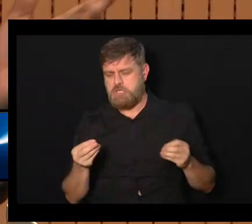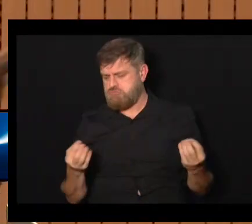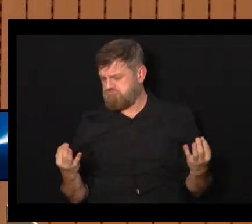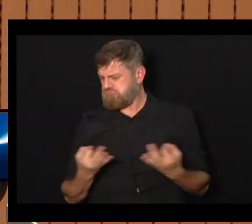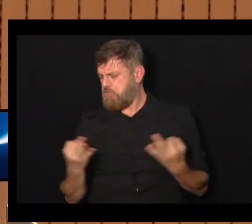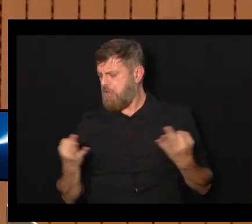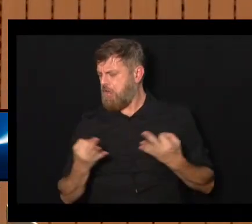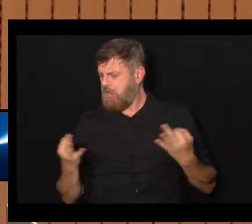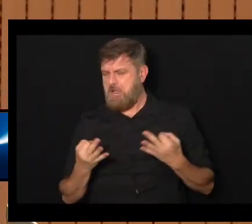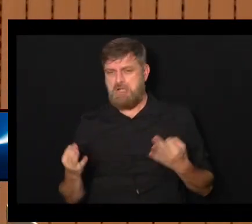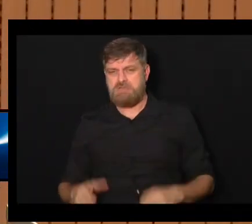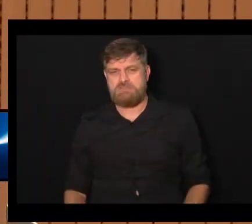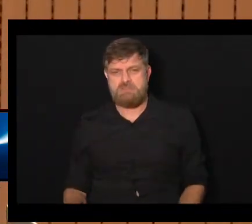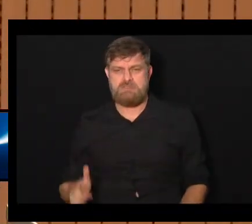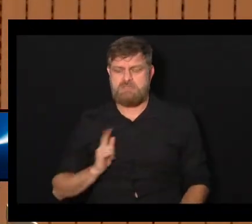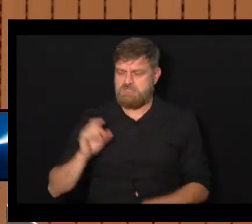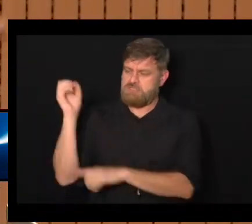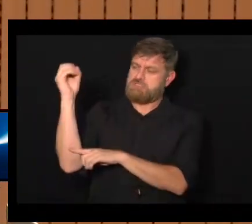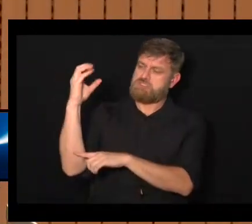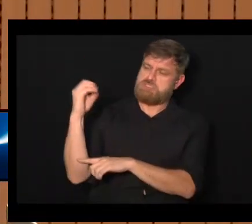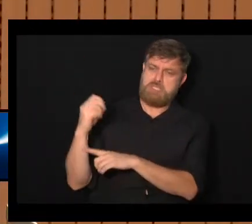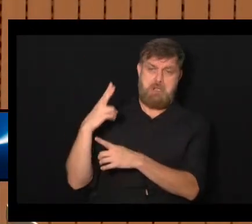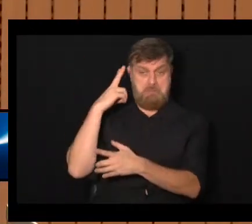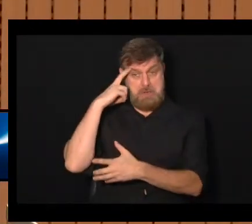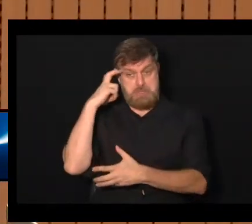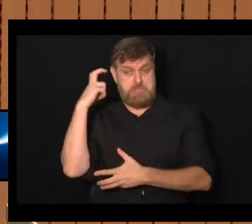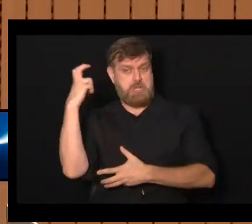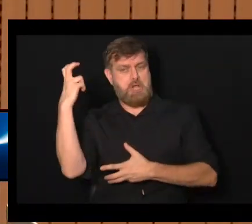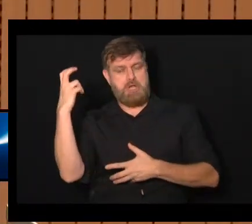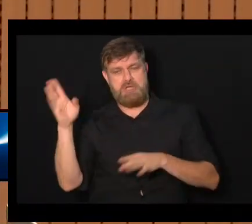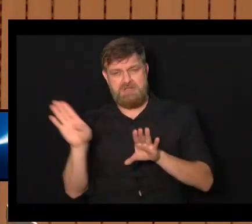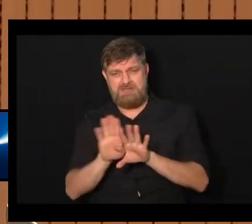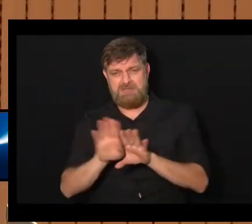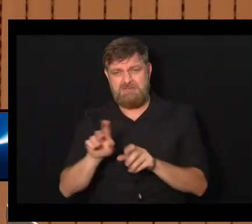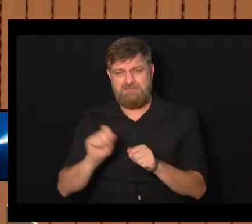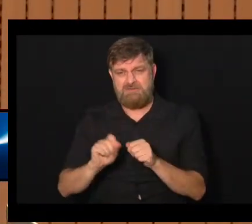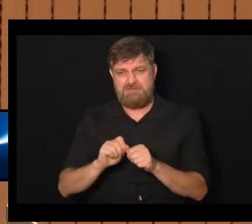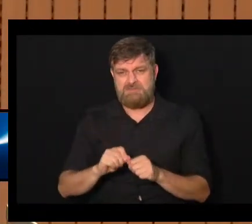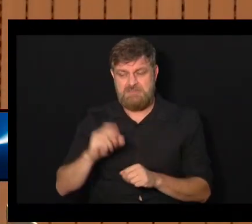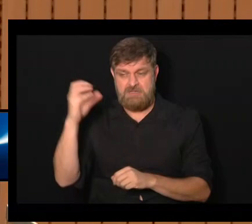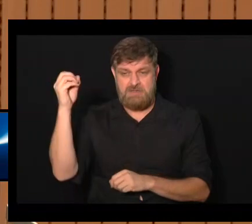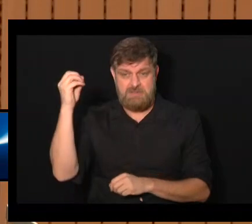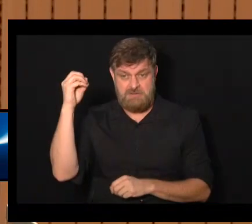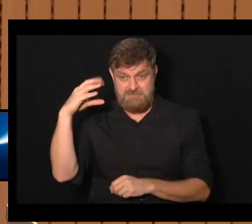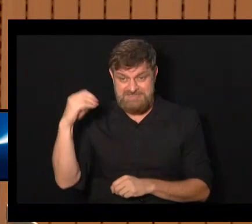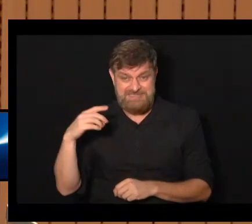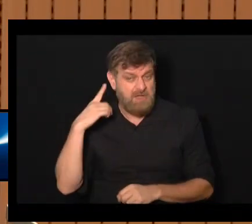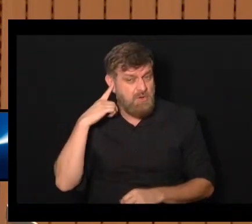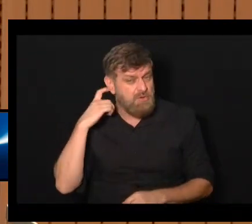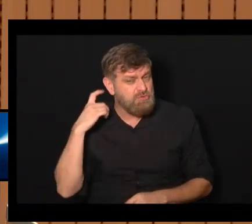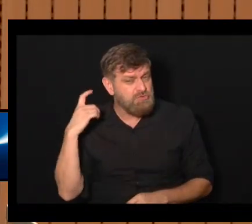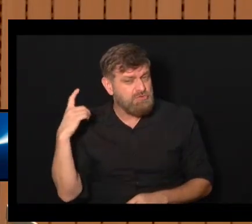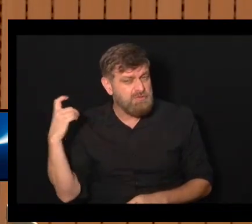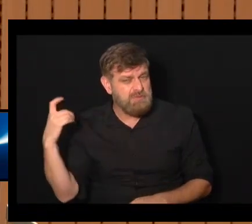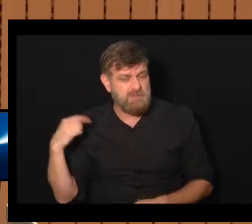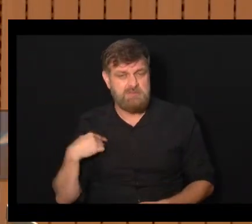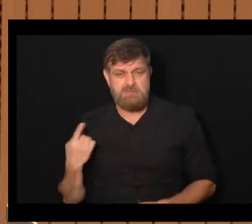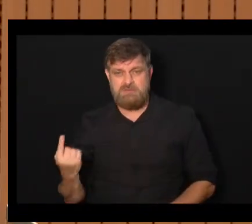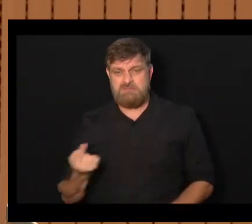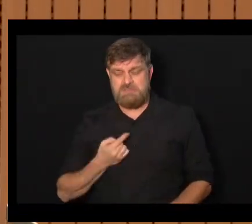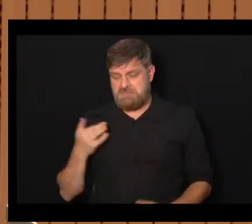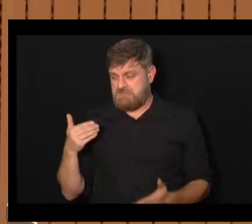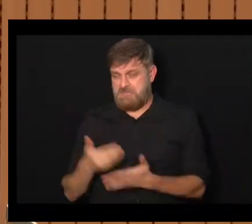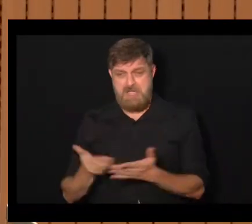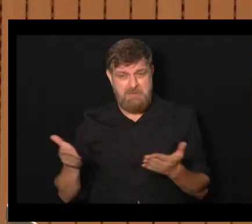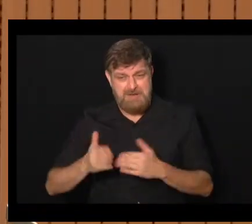mirabolantes, sinal inteligente, que vai botar o sinal sonoro, mas a gente